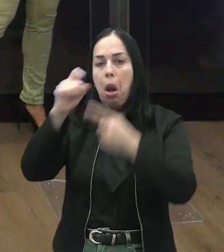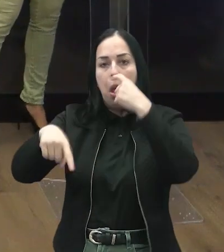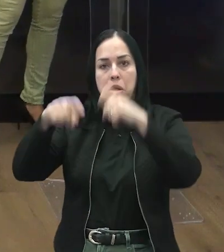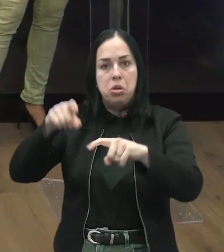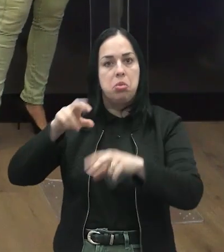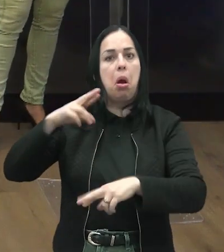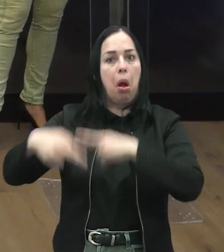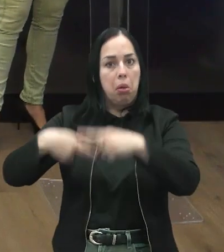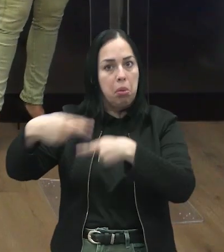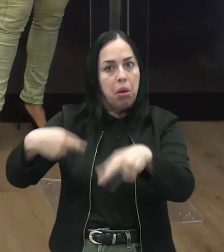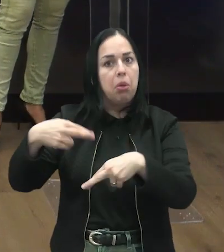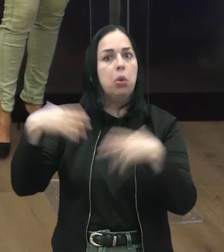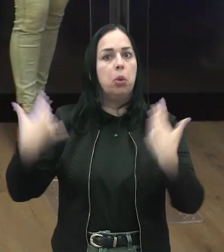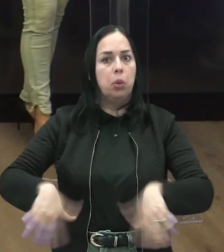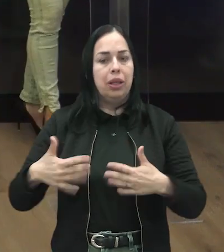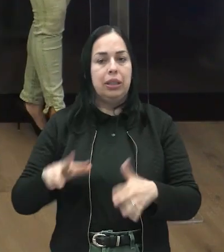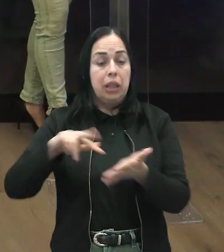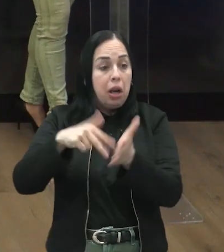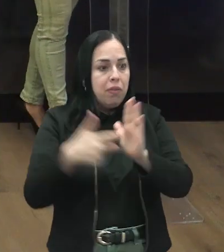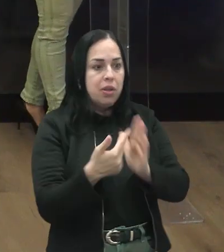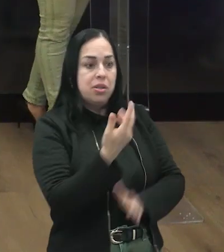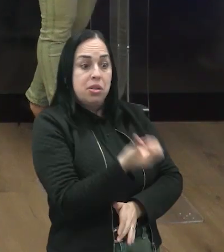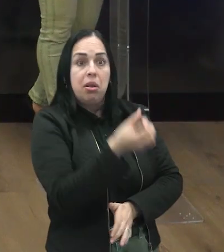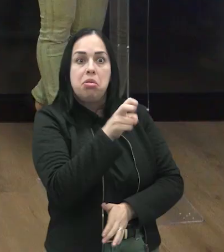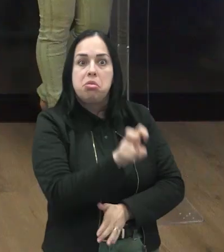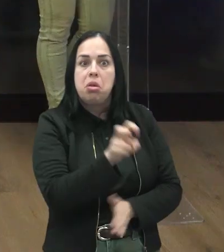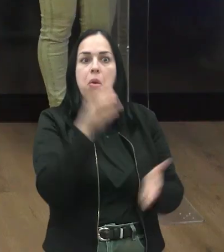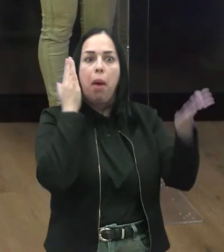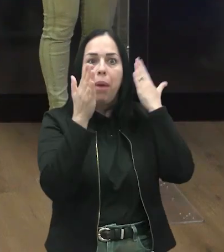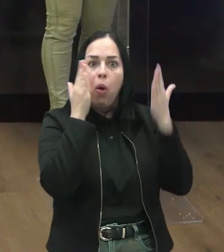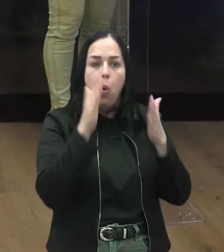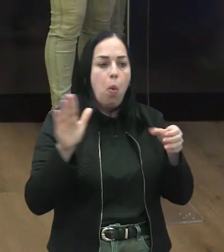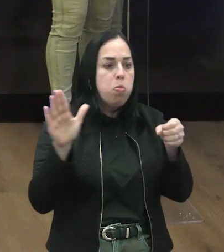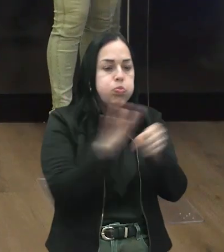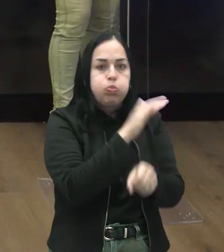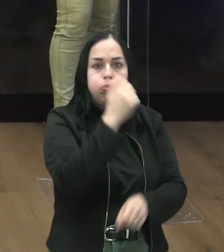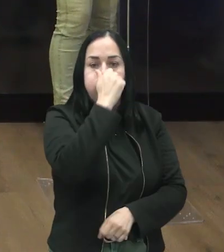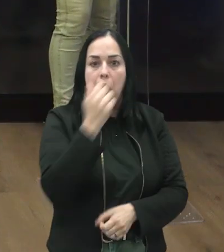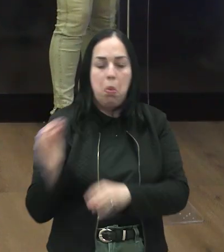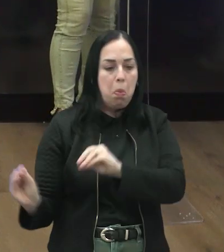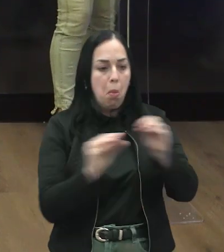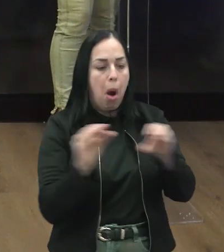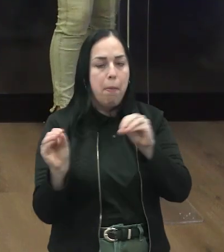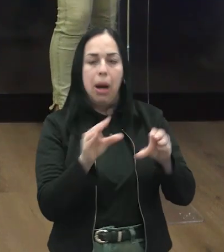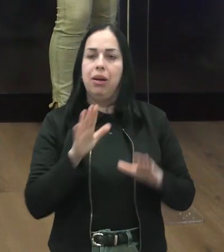resíduos recicláveis, bastante, né? Isso equivale a 65 caminhões